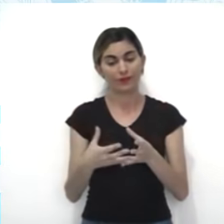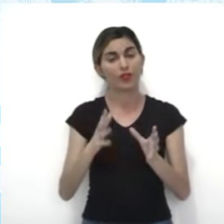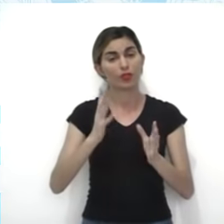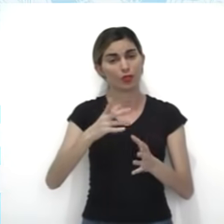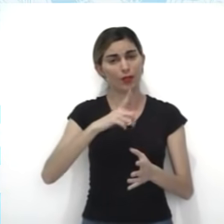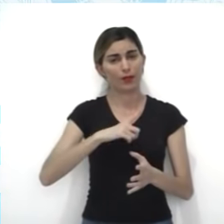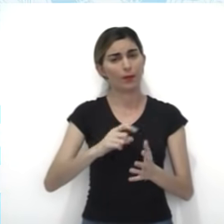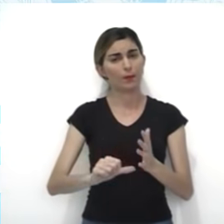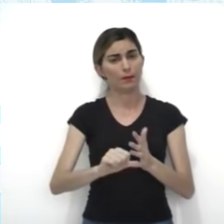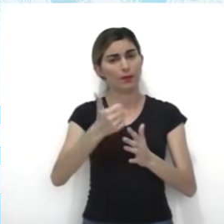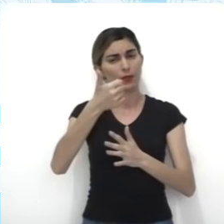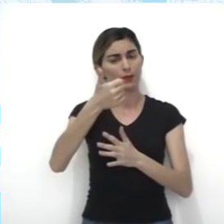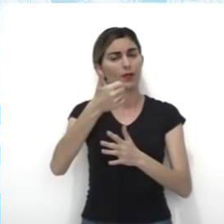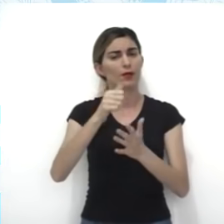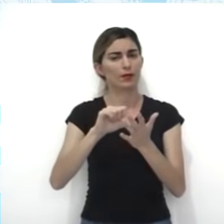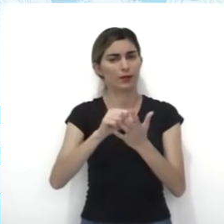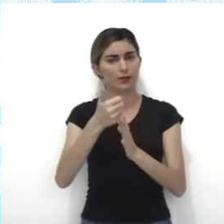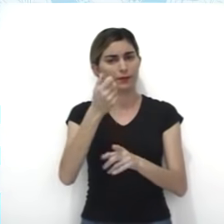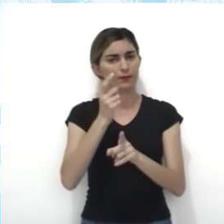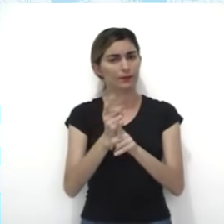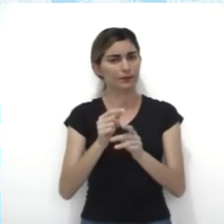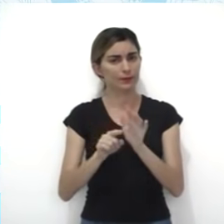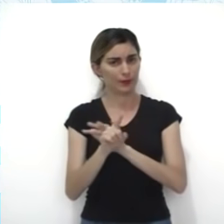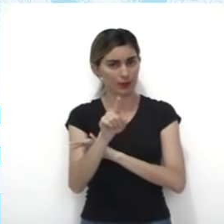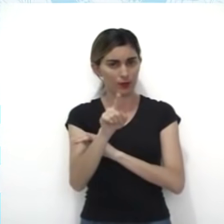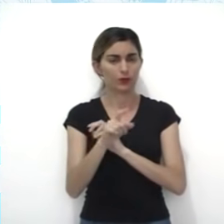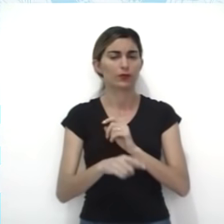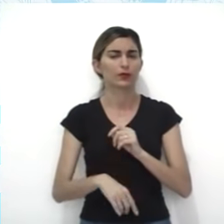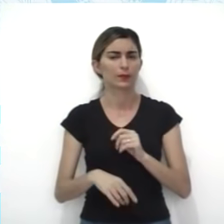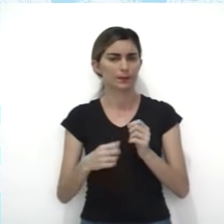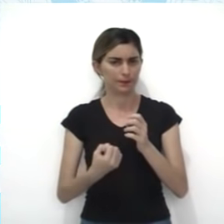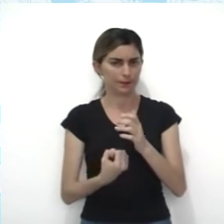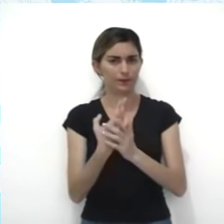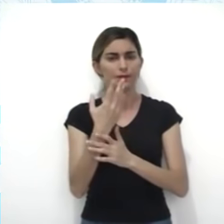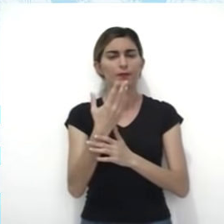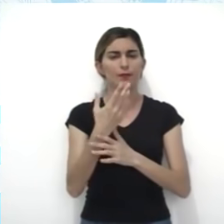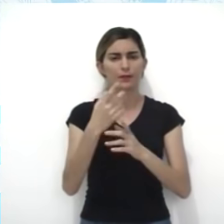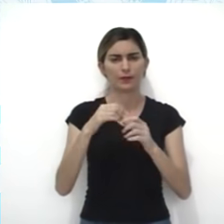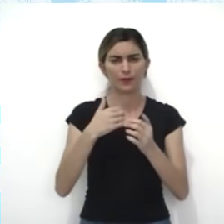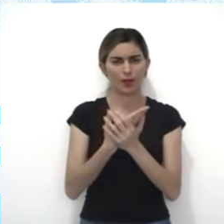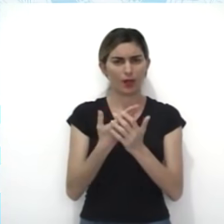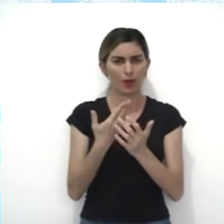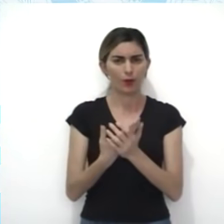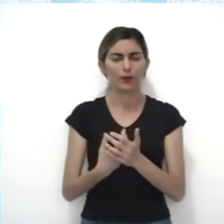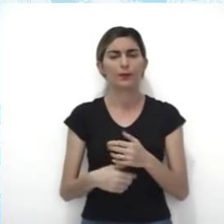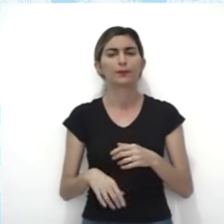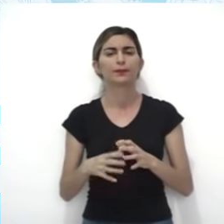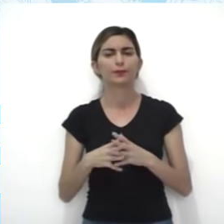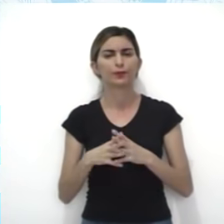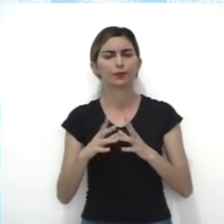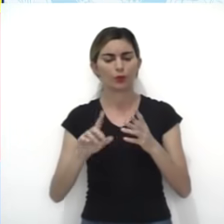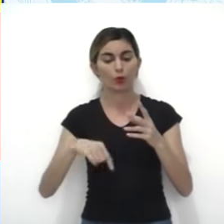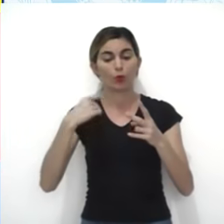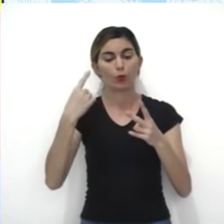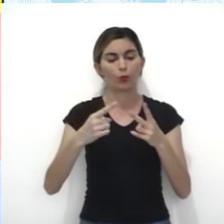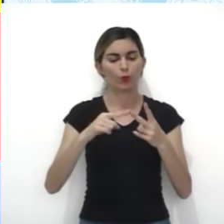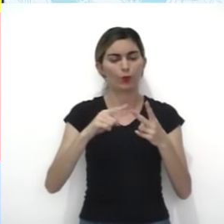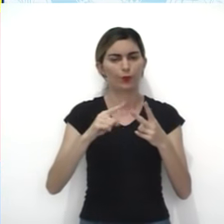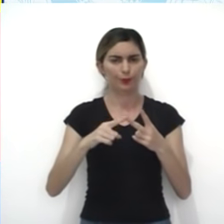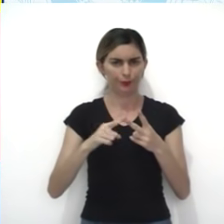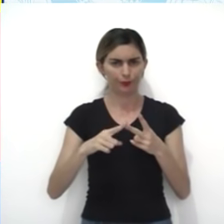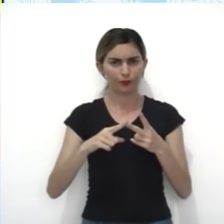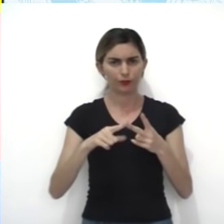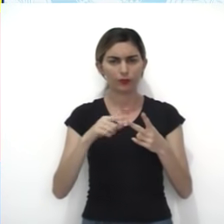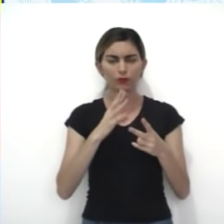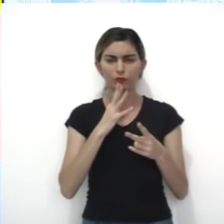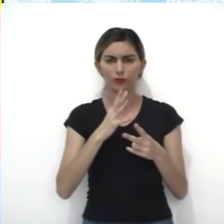planeta então já temos aí a primeira pista para aquela perguntinha que apareceu no início da nossa aula e o